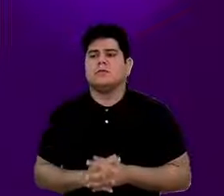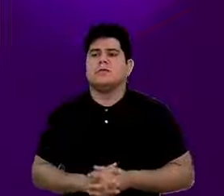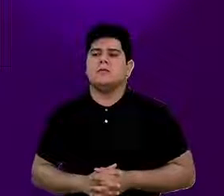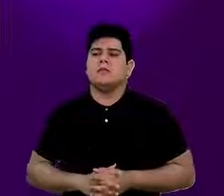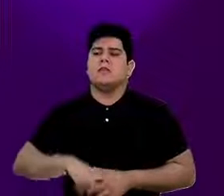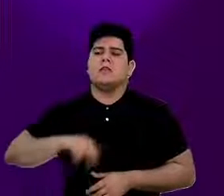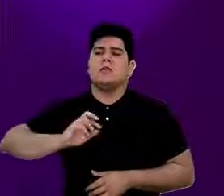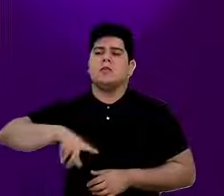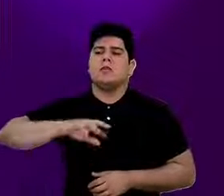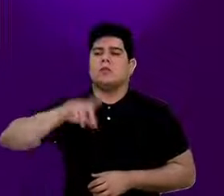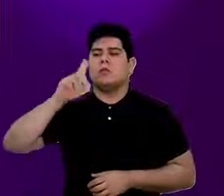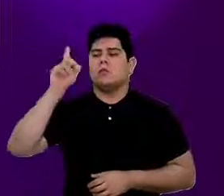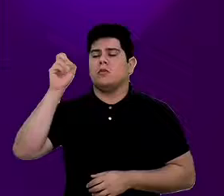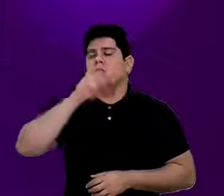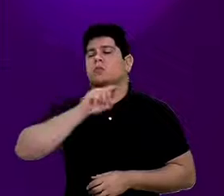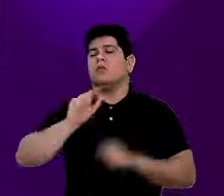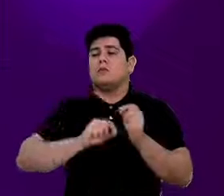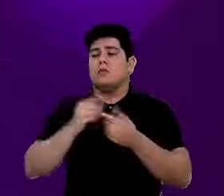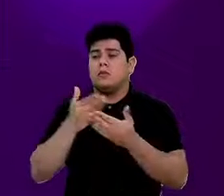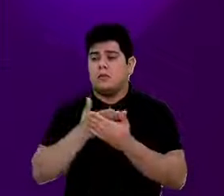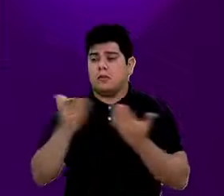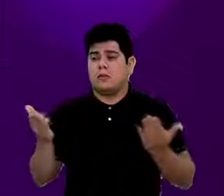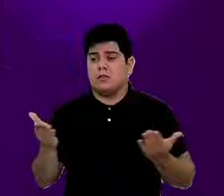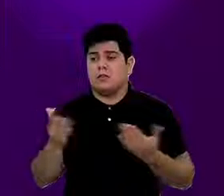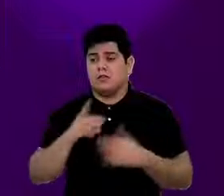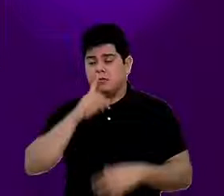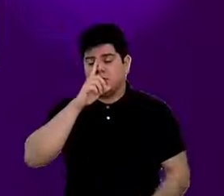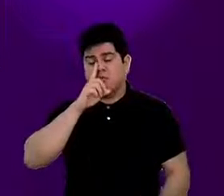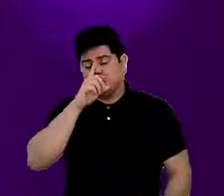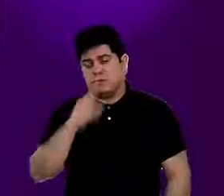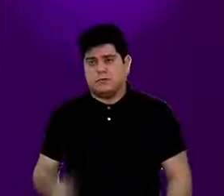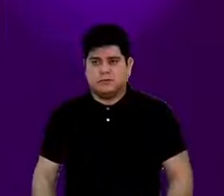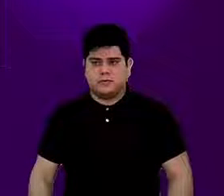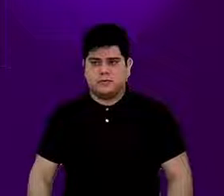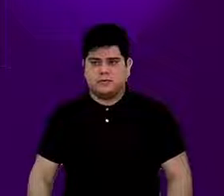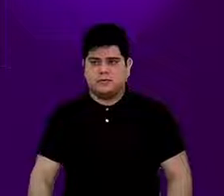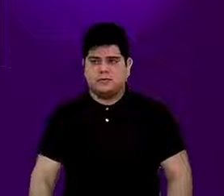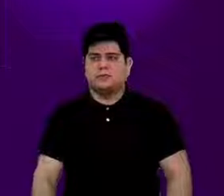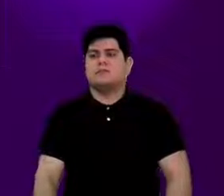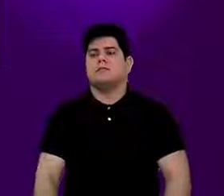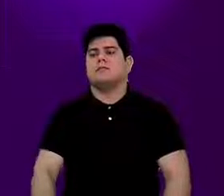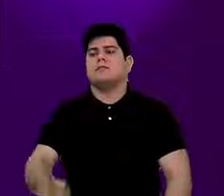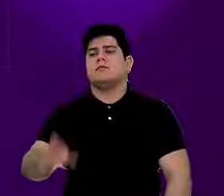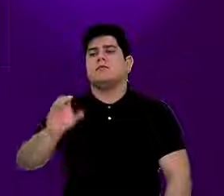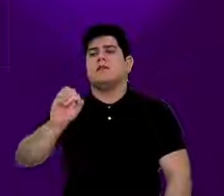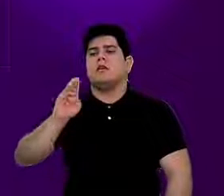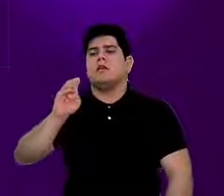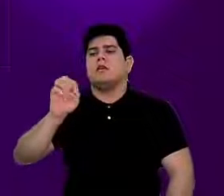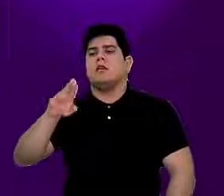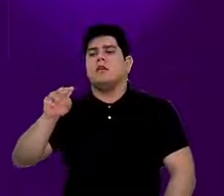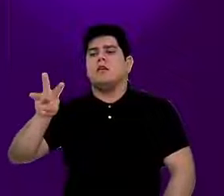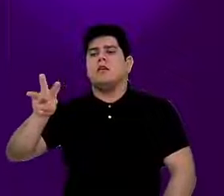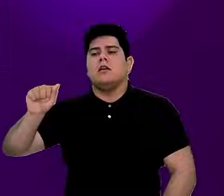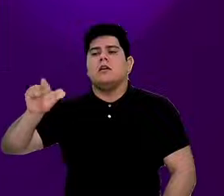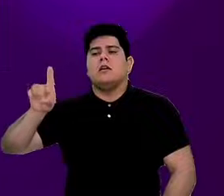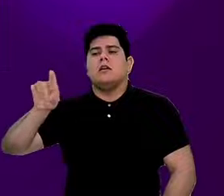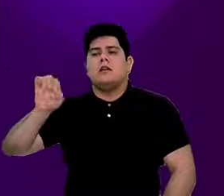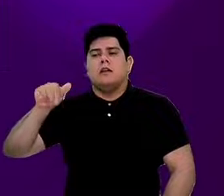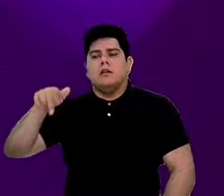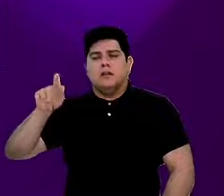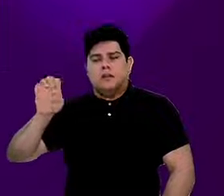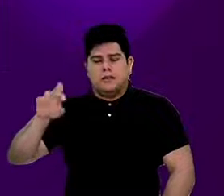é difícil mensurar esses fatores de risco. Mas aí vem Robert Waldinger, no mais longevo estudo de